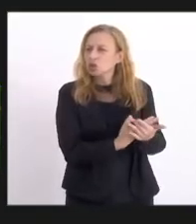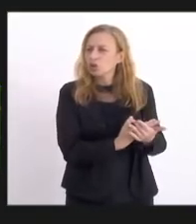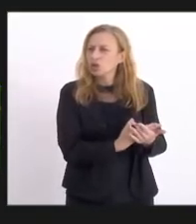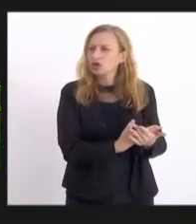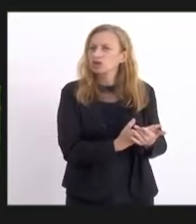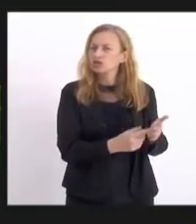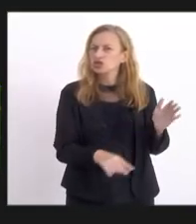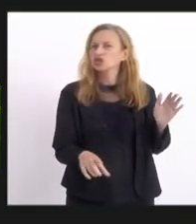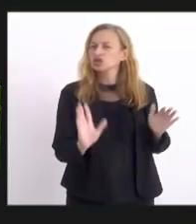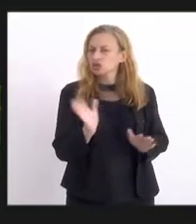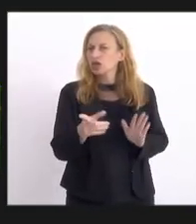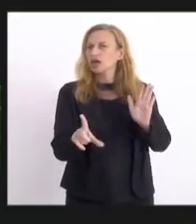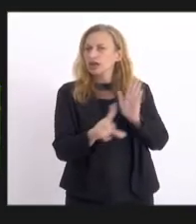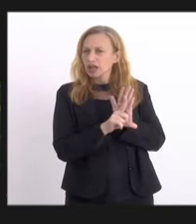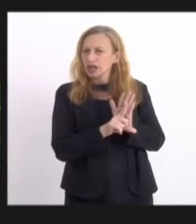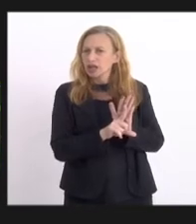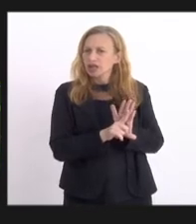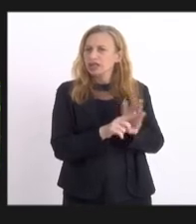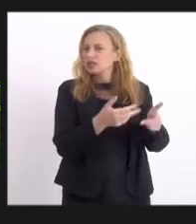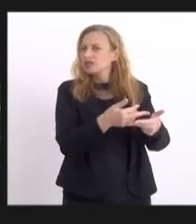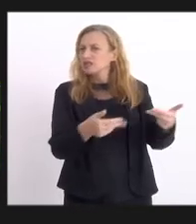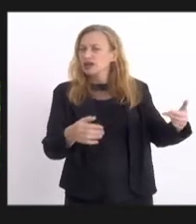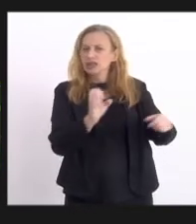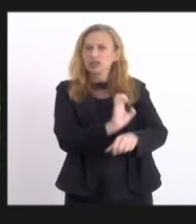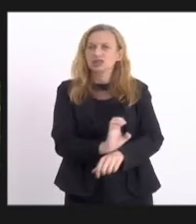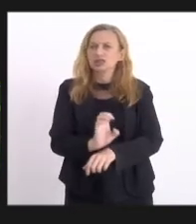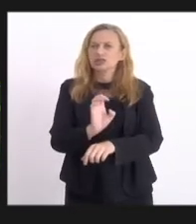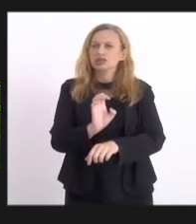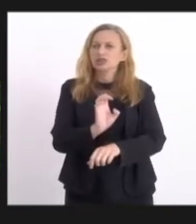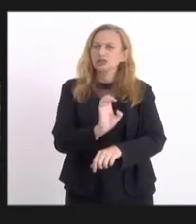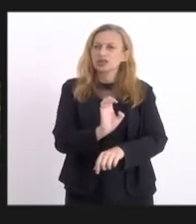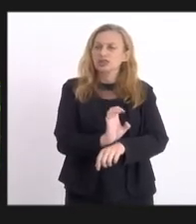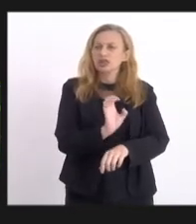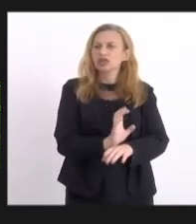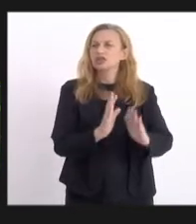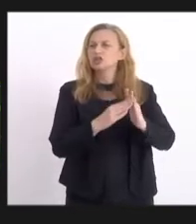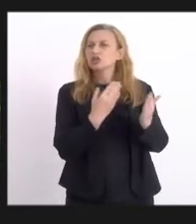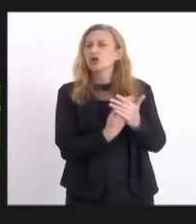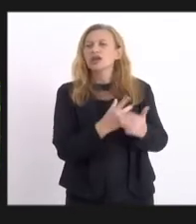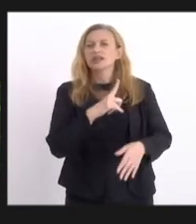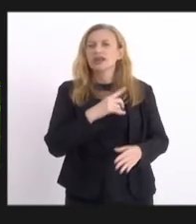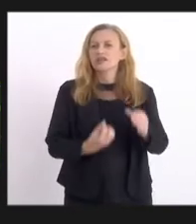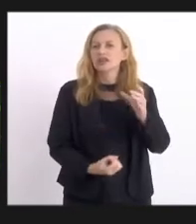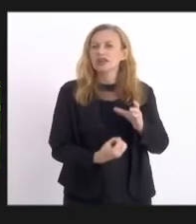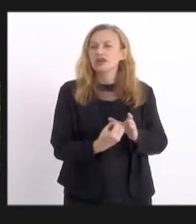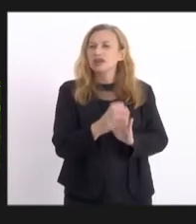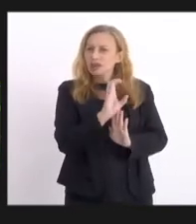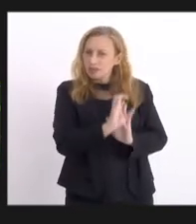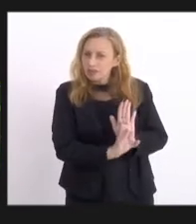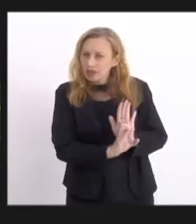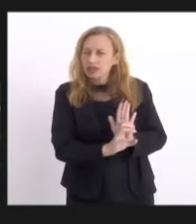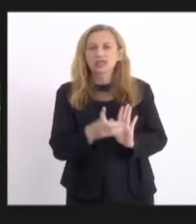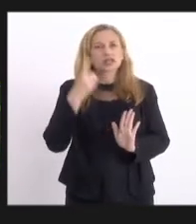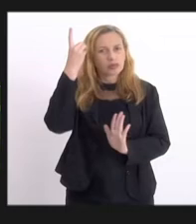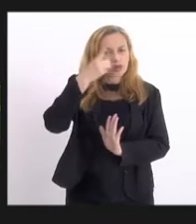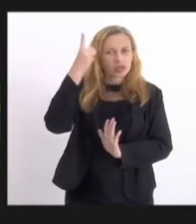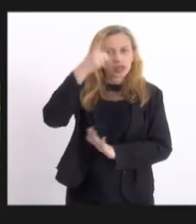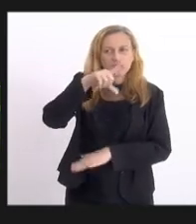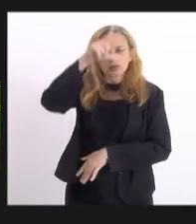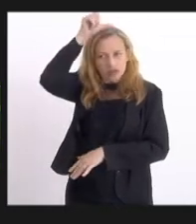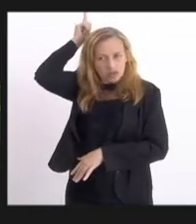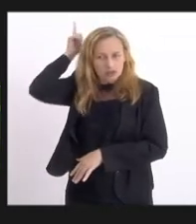efeitos interessantes nas escolas estaduais. Houve emendas, deputado Luiz Paulo, deputada Mônica, Mink,